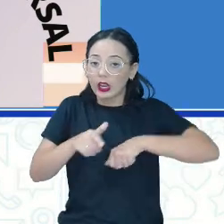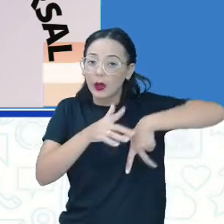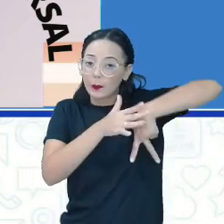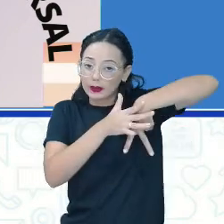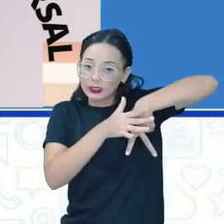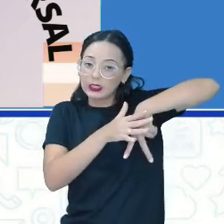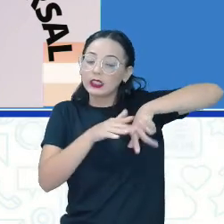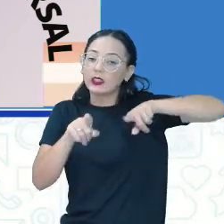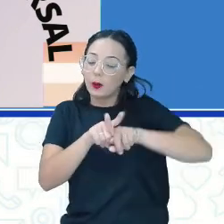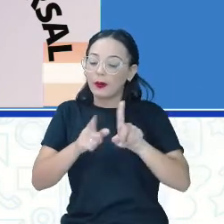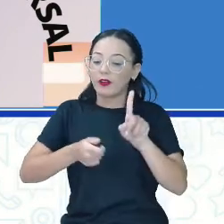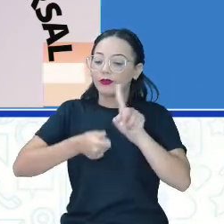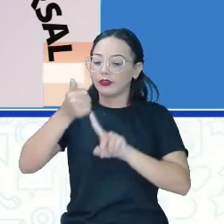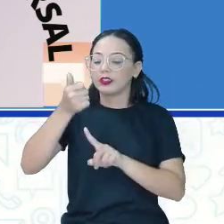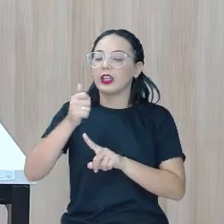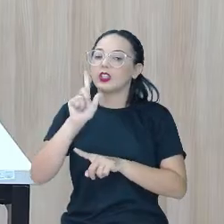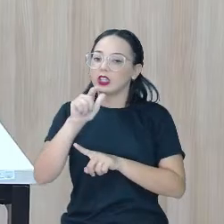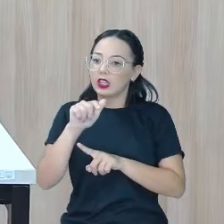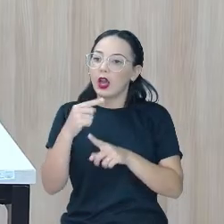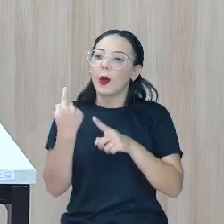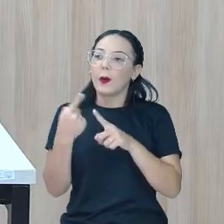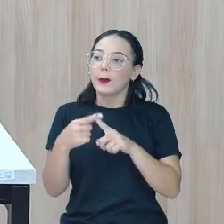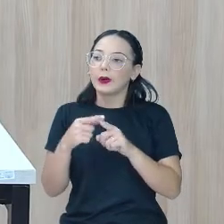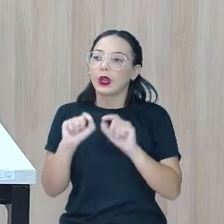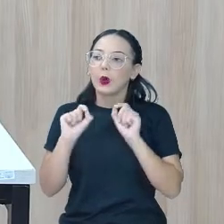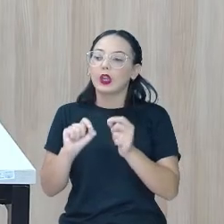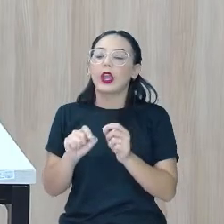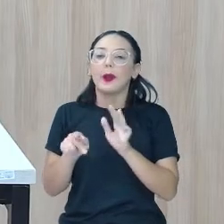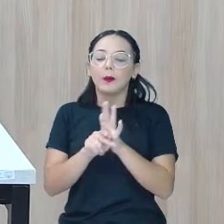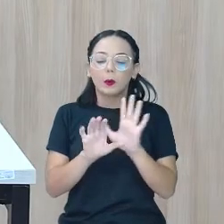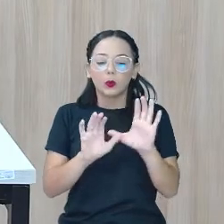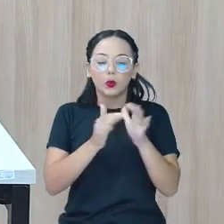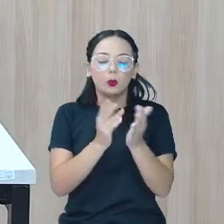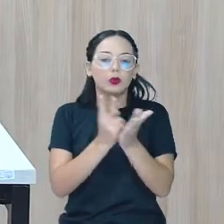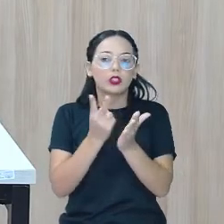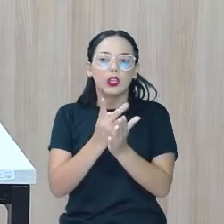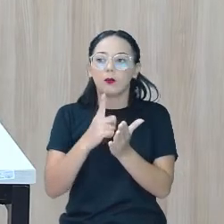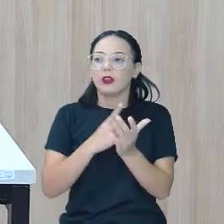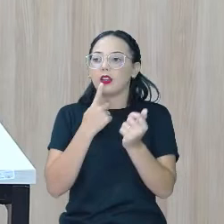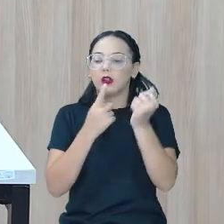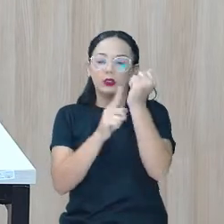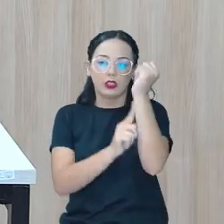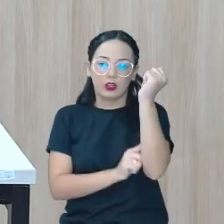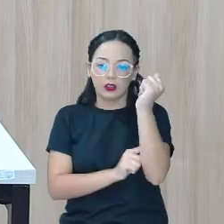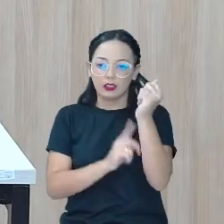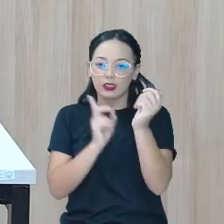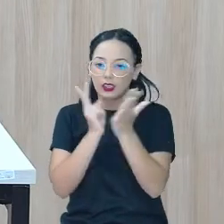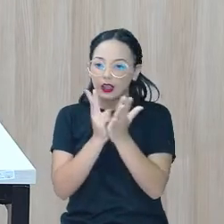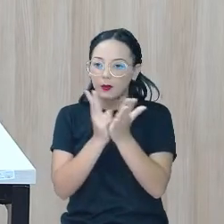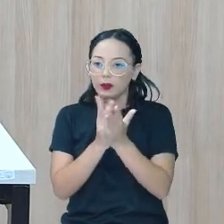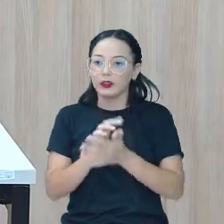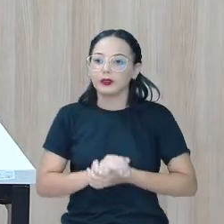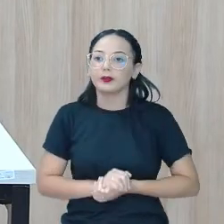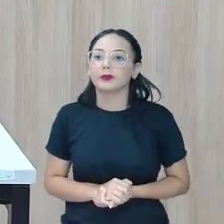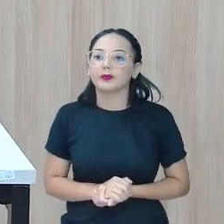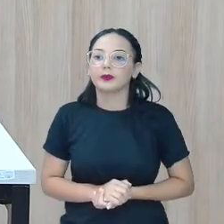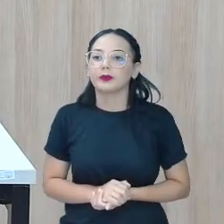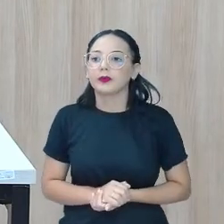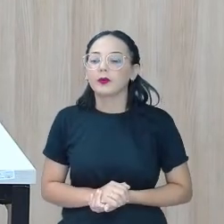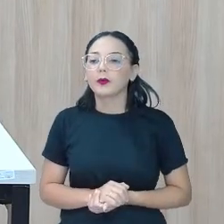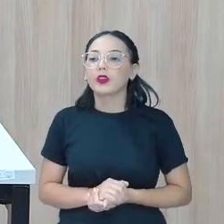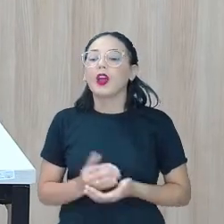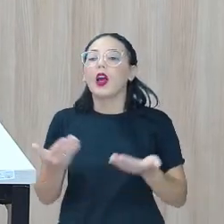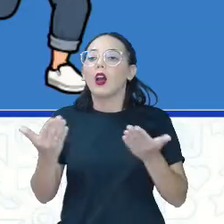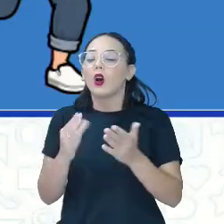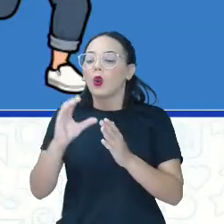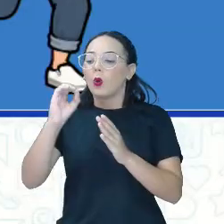então ele é uma vantagem, né? Porque aí o banco de sangue sempre vai ter sangue para ele. O que é que nós temos mais?